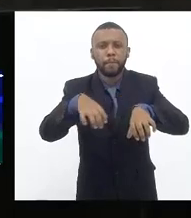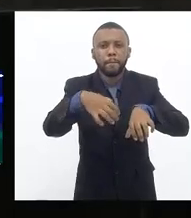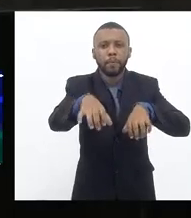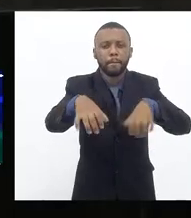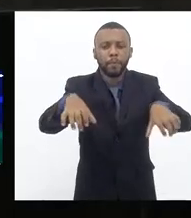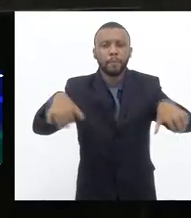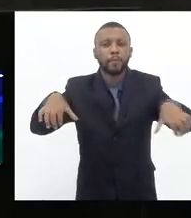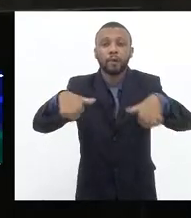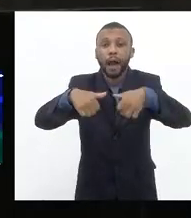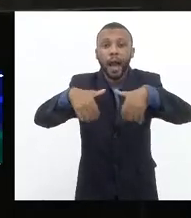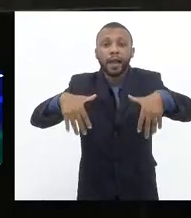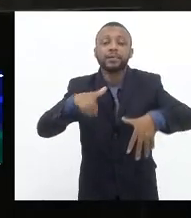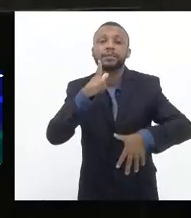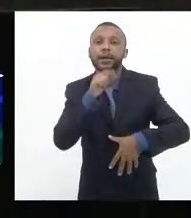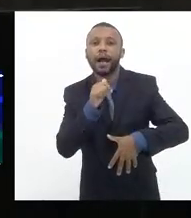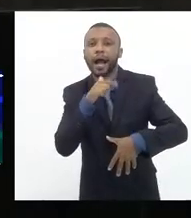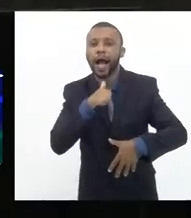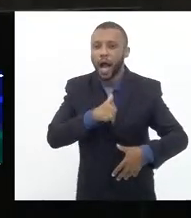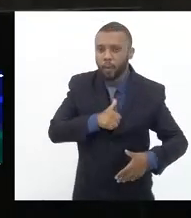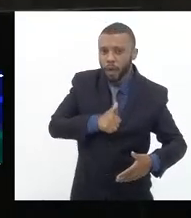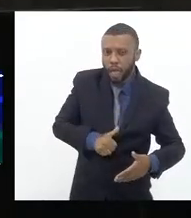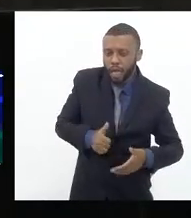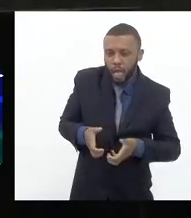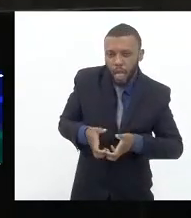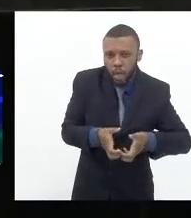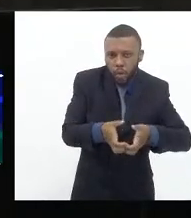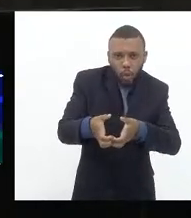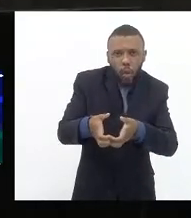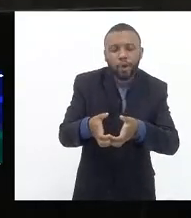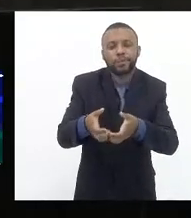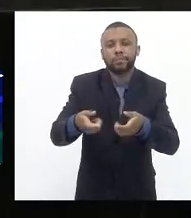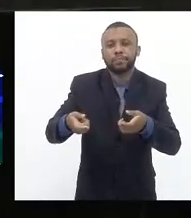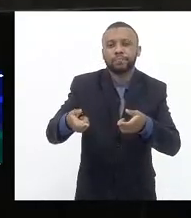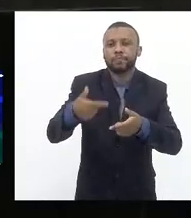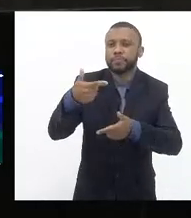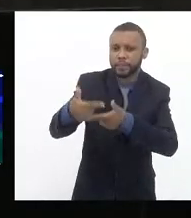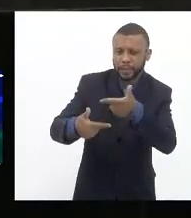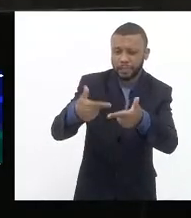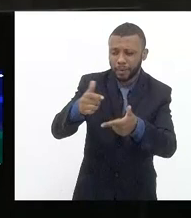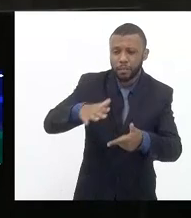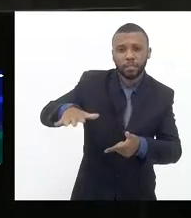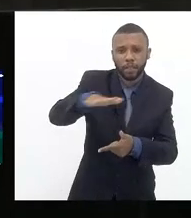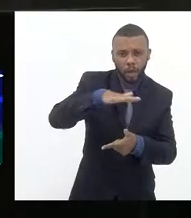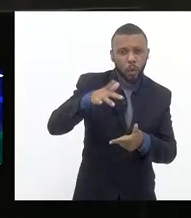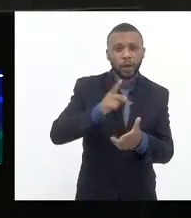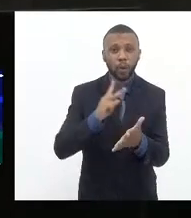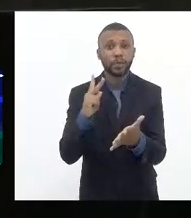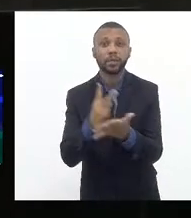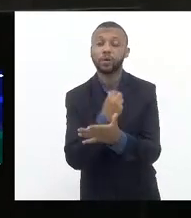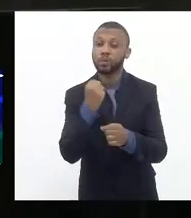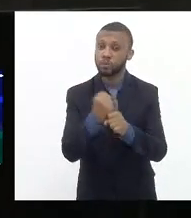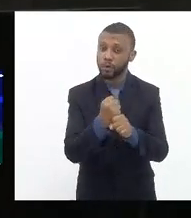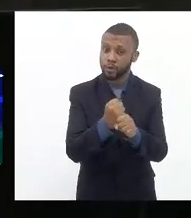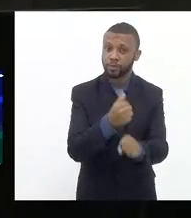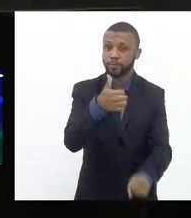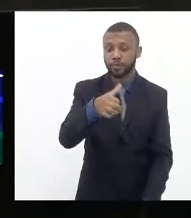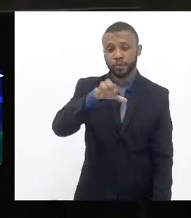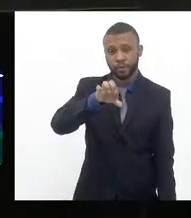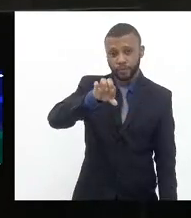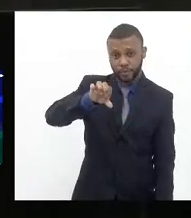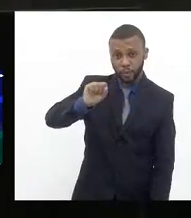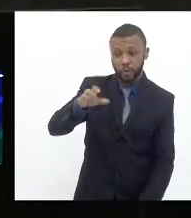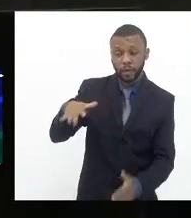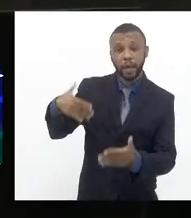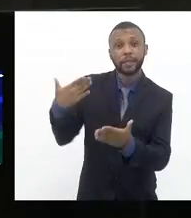rede de água e também a retirada do esgoto, que estão aí, o que nós fizemos em 98, até 98, é o que está funcionando,